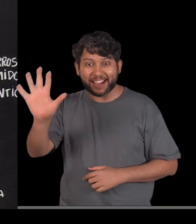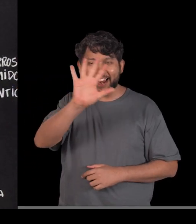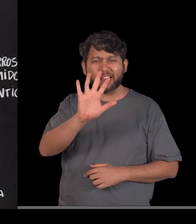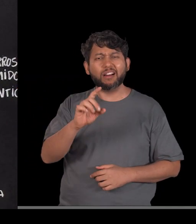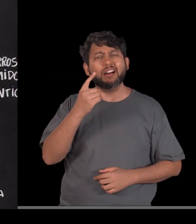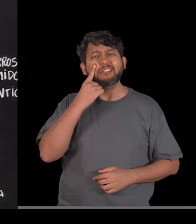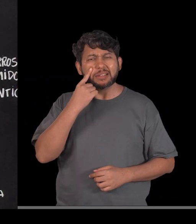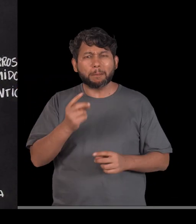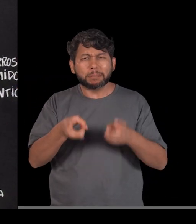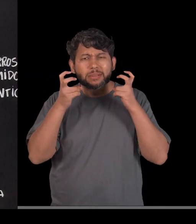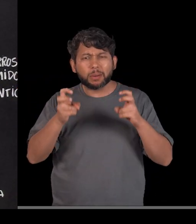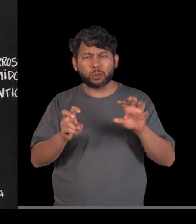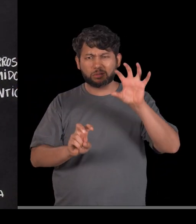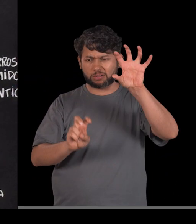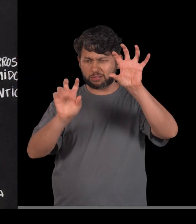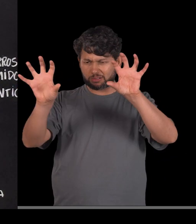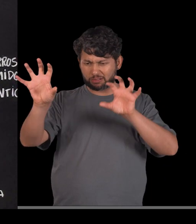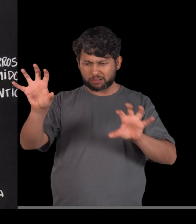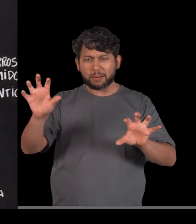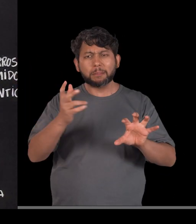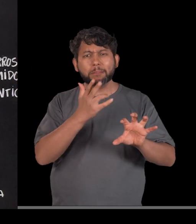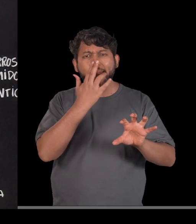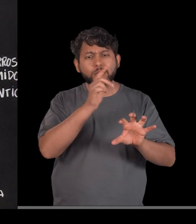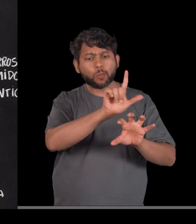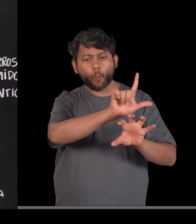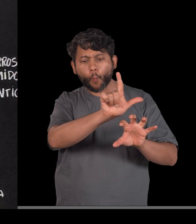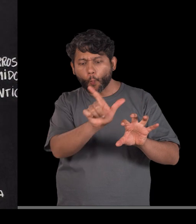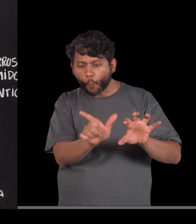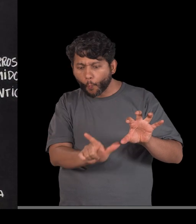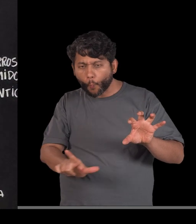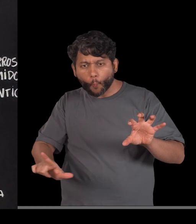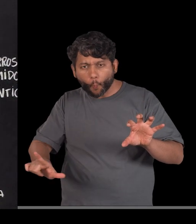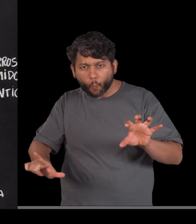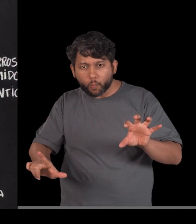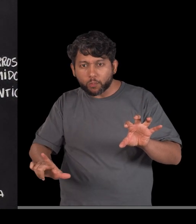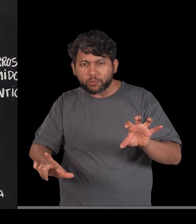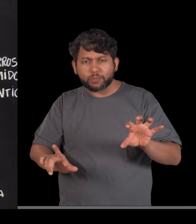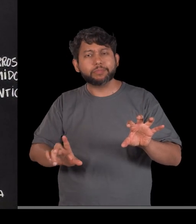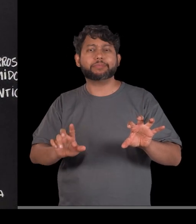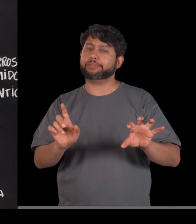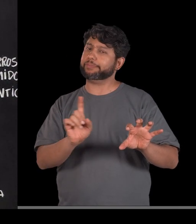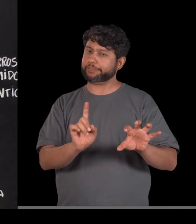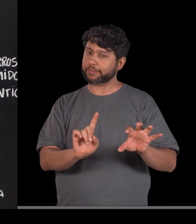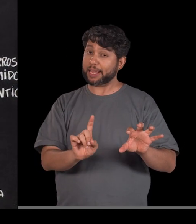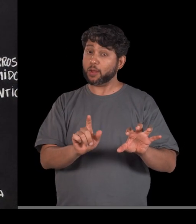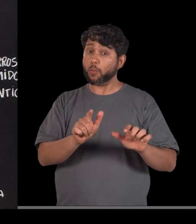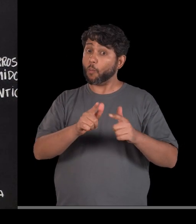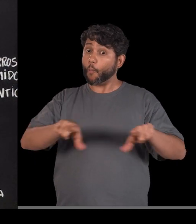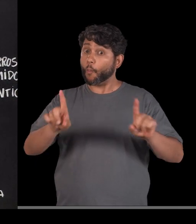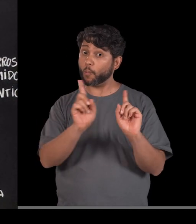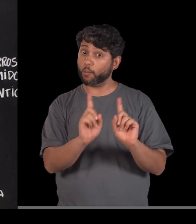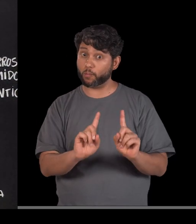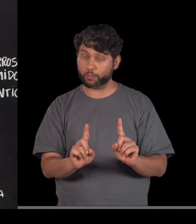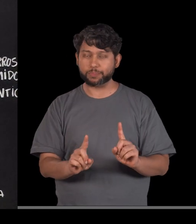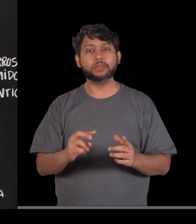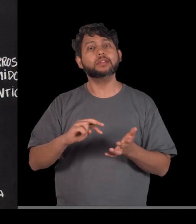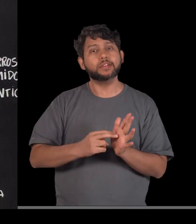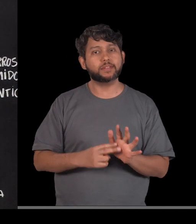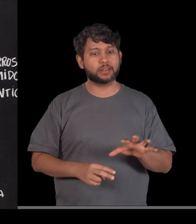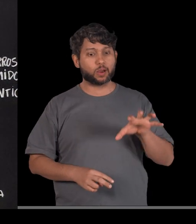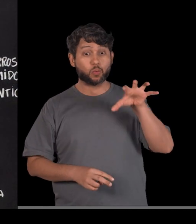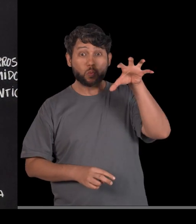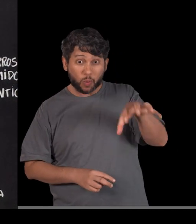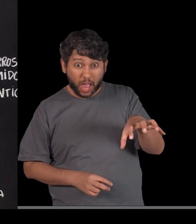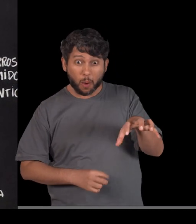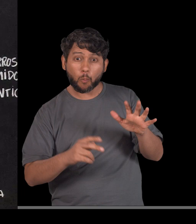mapa nós encontramos algumas áreas que não foram pintadas. Essas são as áreas conhecidas como faixas de transição. Elas